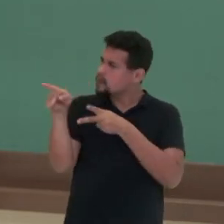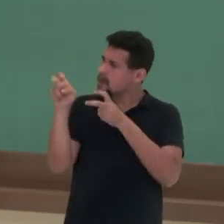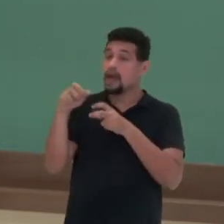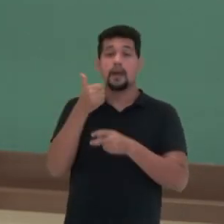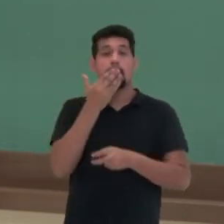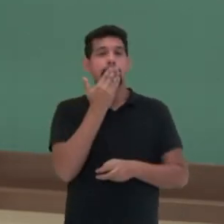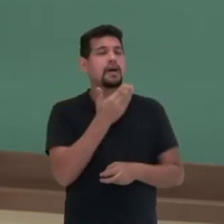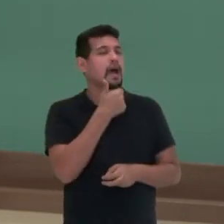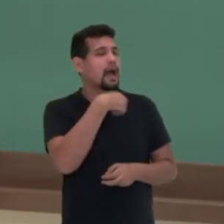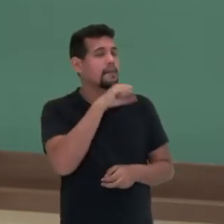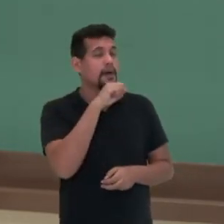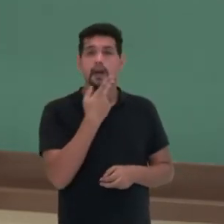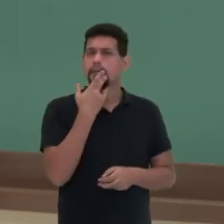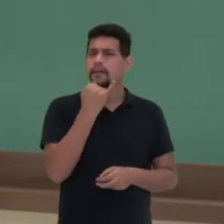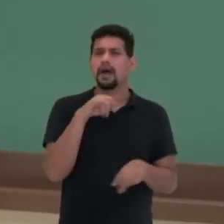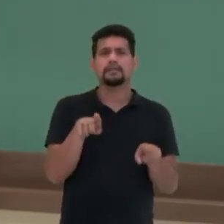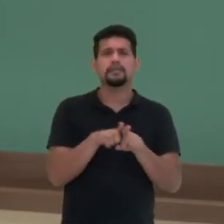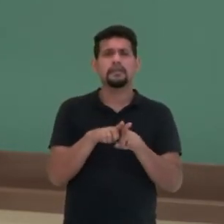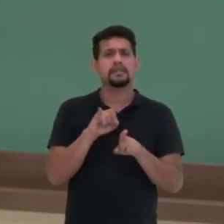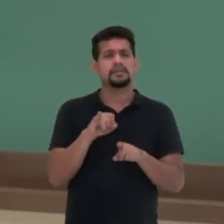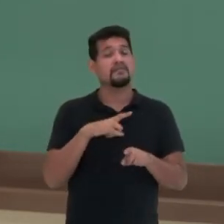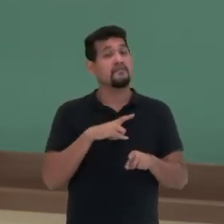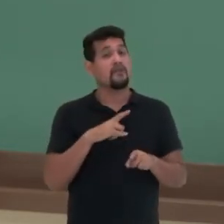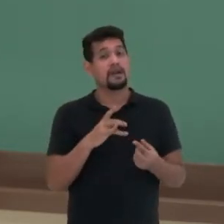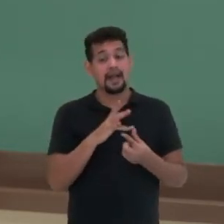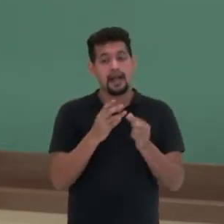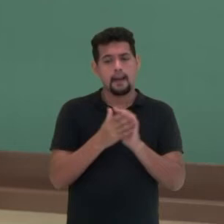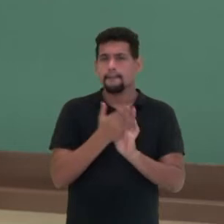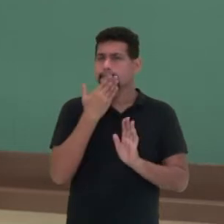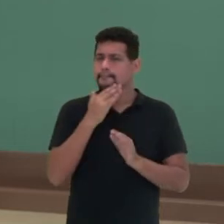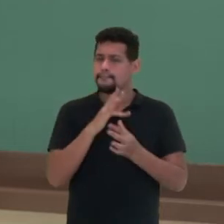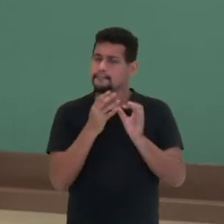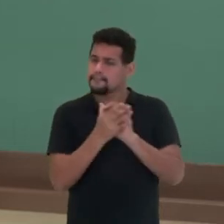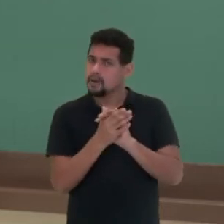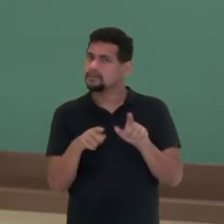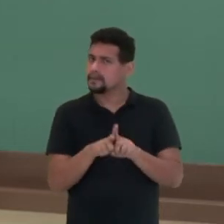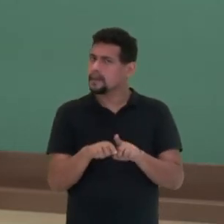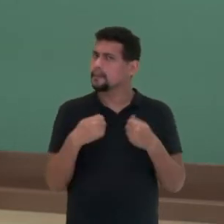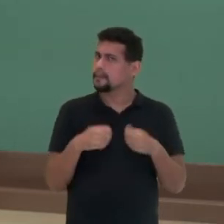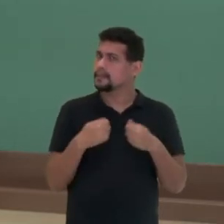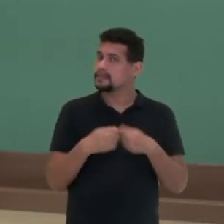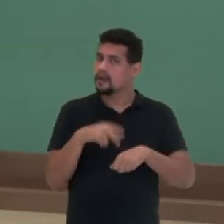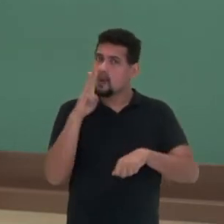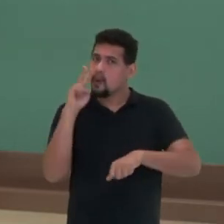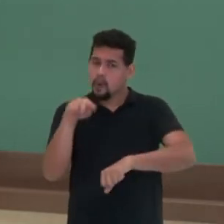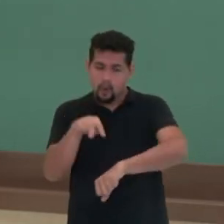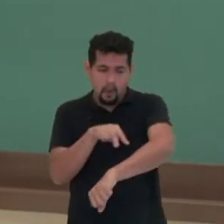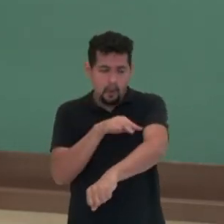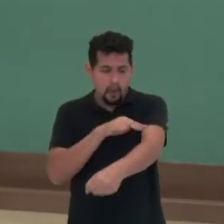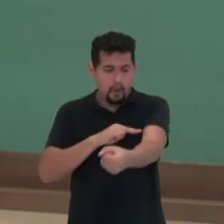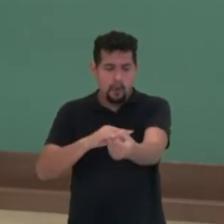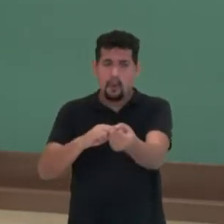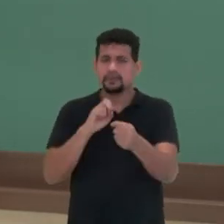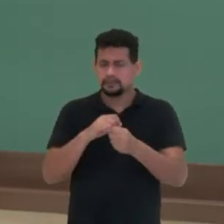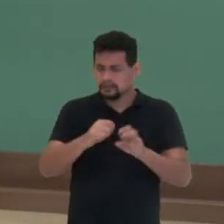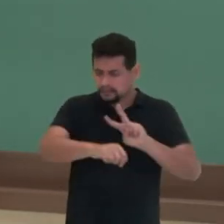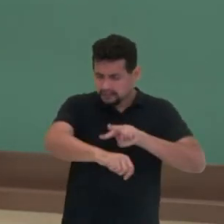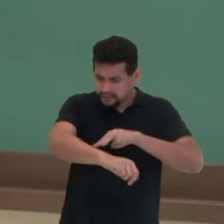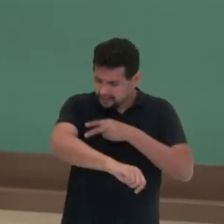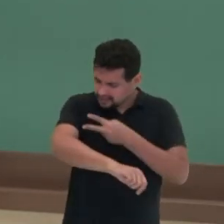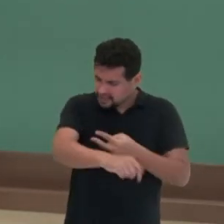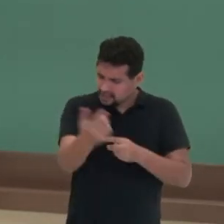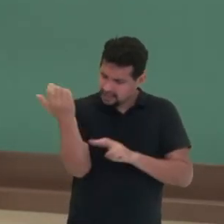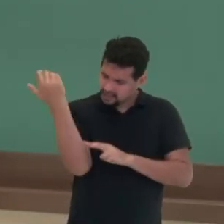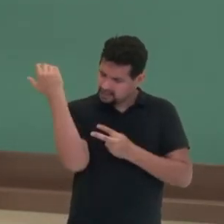uma mãe ou para o pai, se for casado, pede para o esposo, para a esposa, para estar olhando essas pintas. Se achar que tem uma